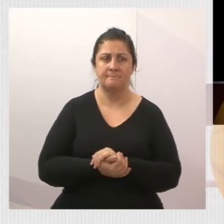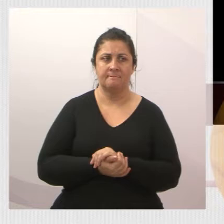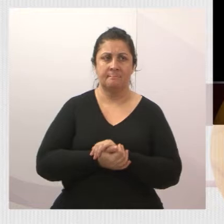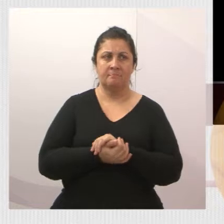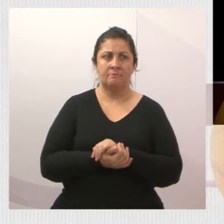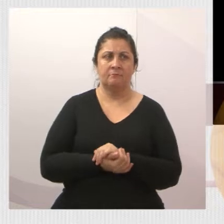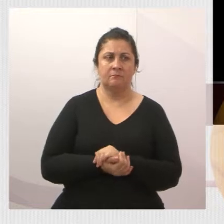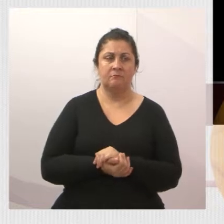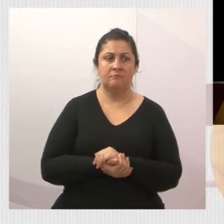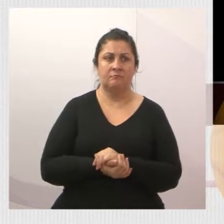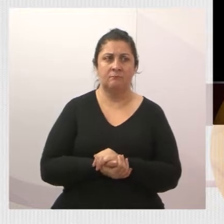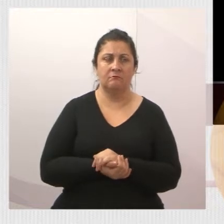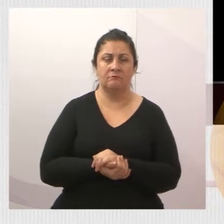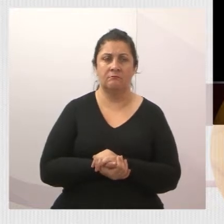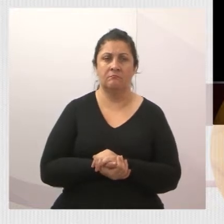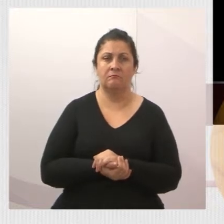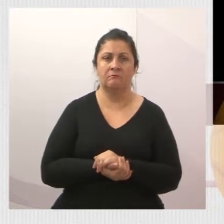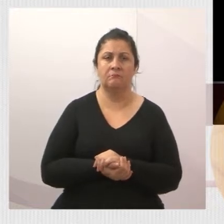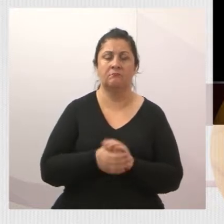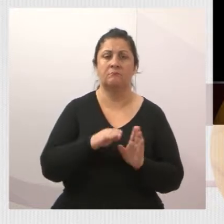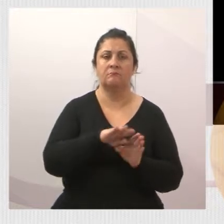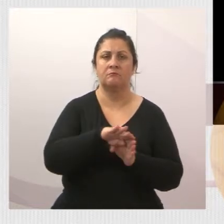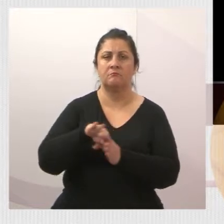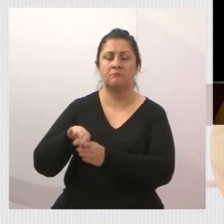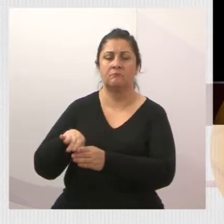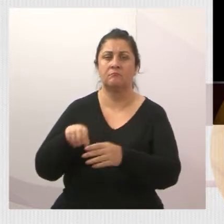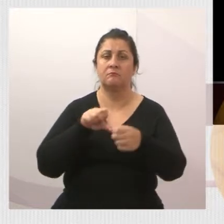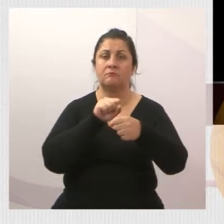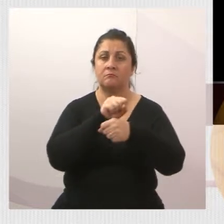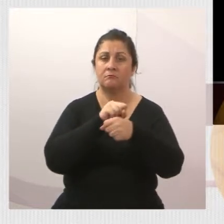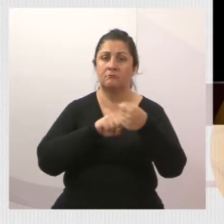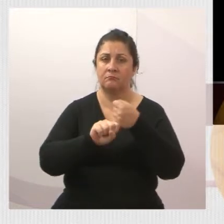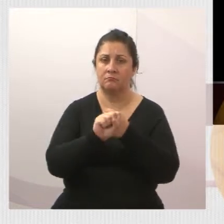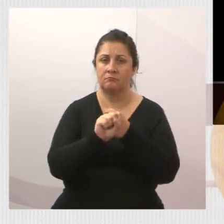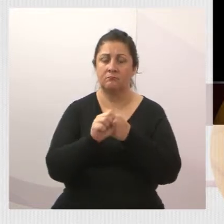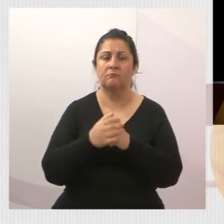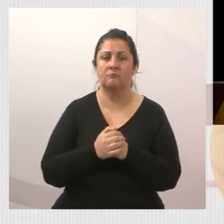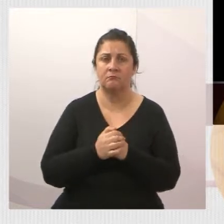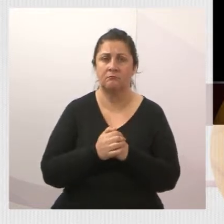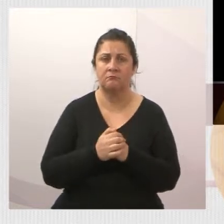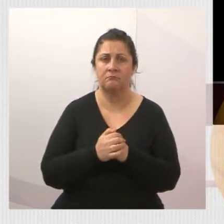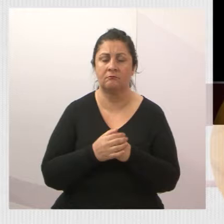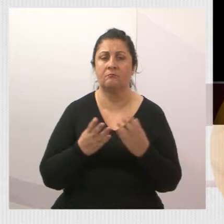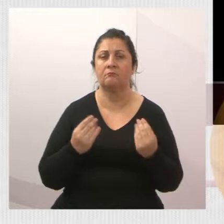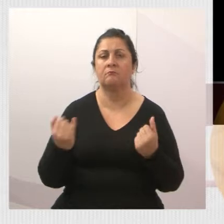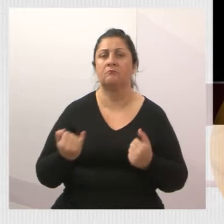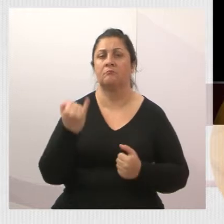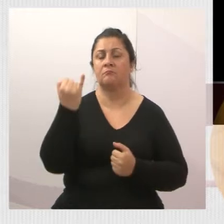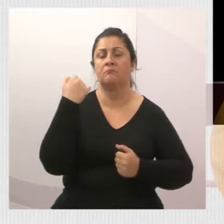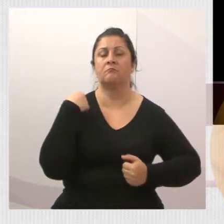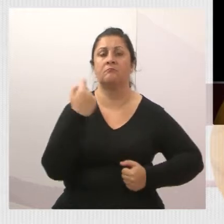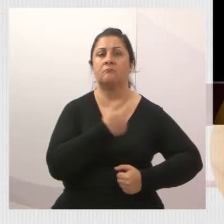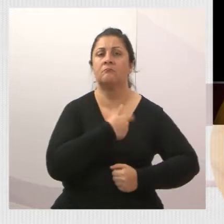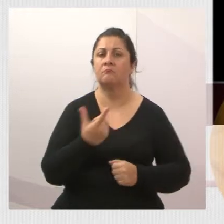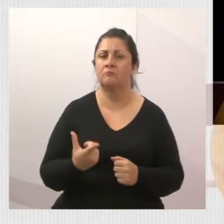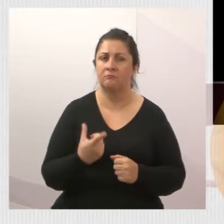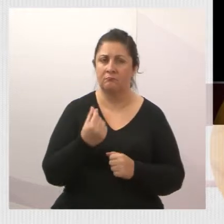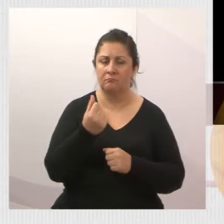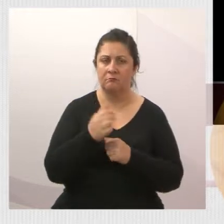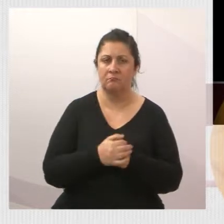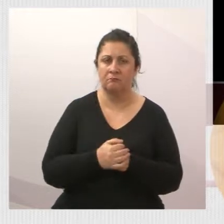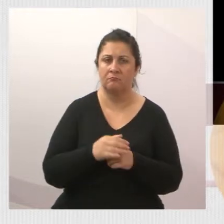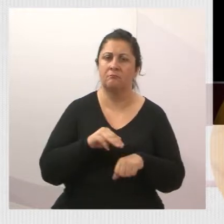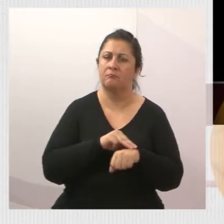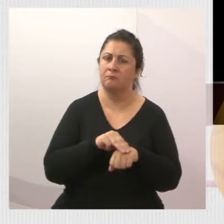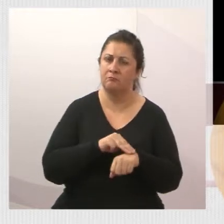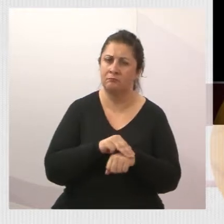essas ações. Falando um pouquinho sobre assistência social, é importante para nós os recursos, isso quando eu